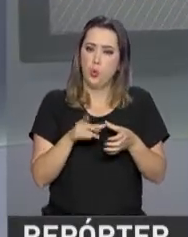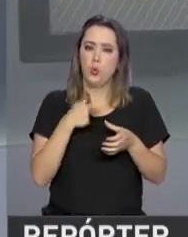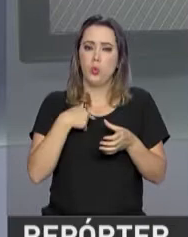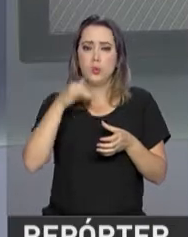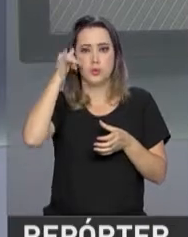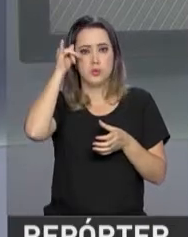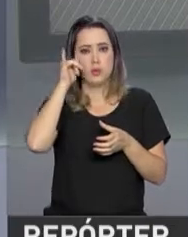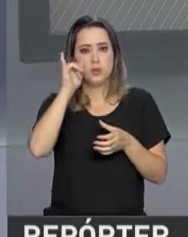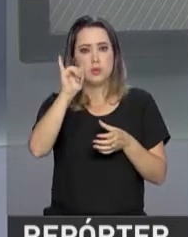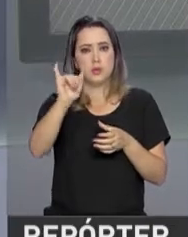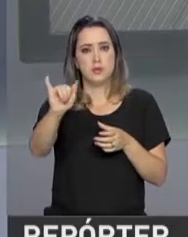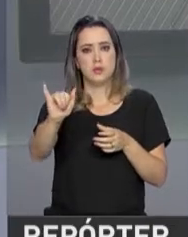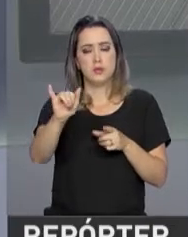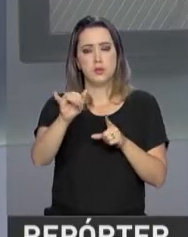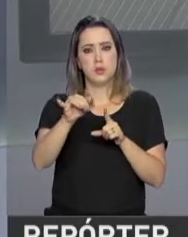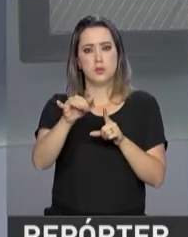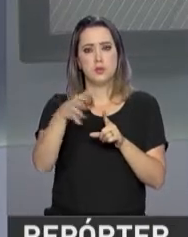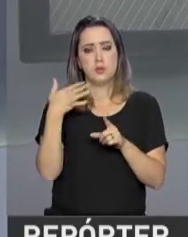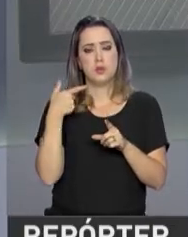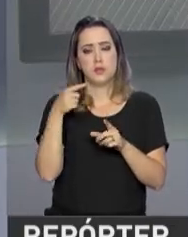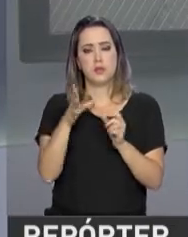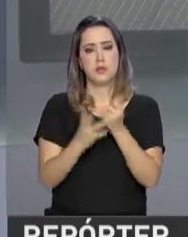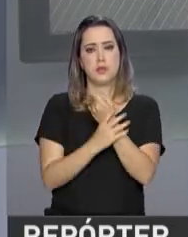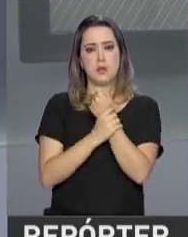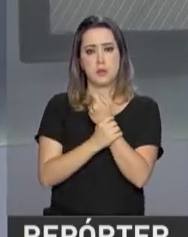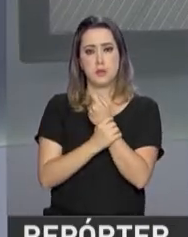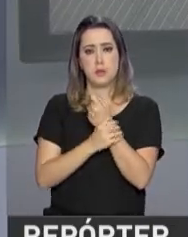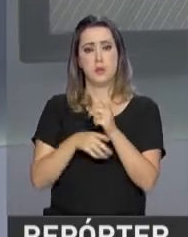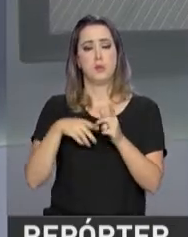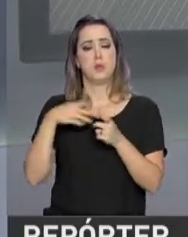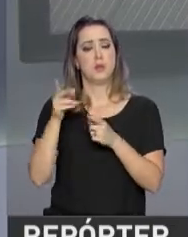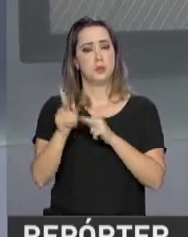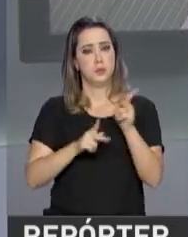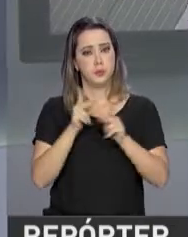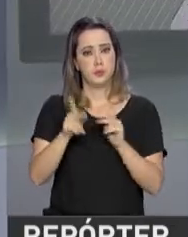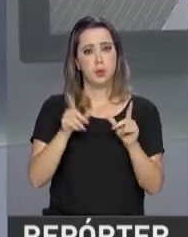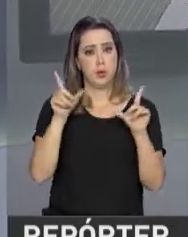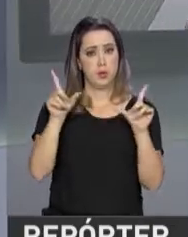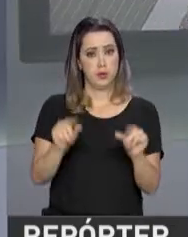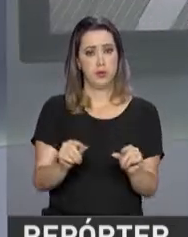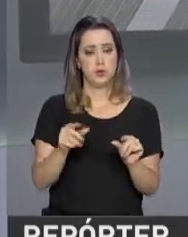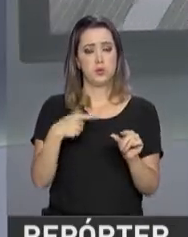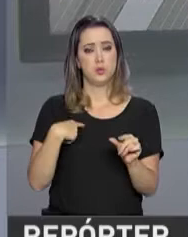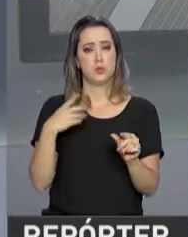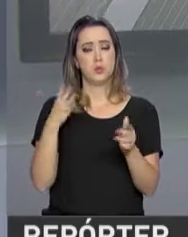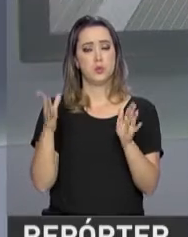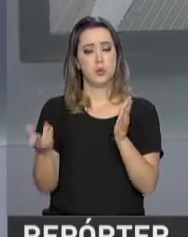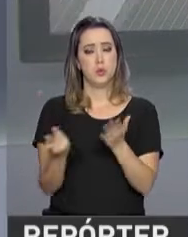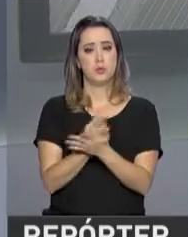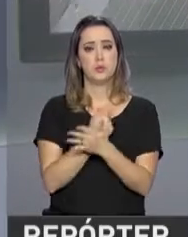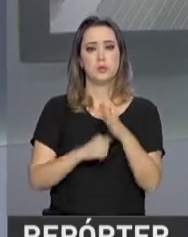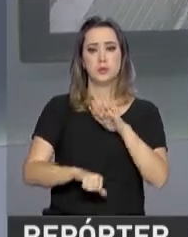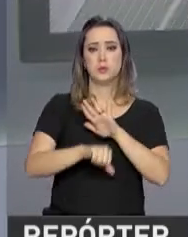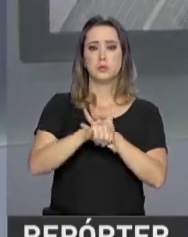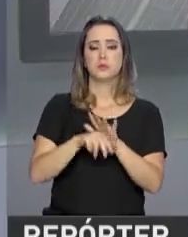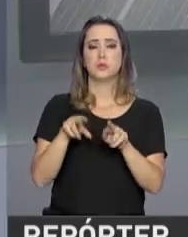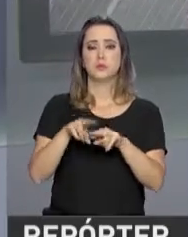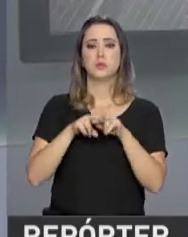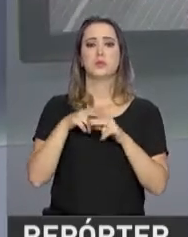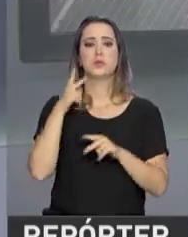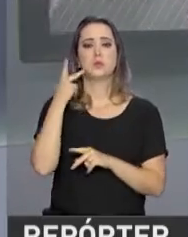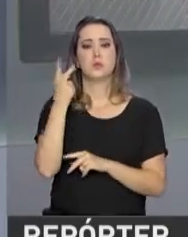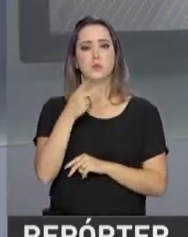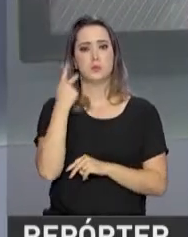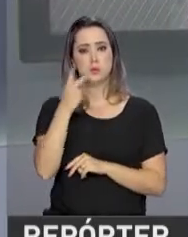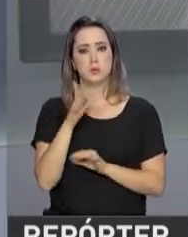de Prevenção Social e Segurança Pública. A ideia é diminuir a ocorrência de crimes por meio de políticas públicas integradas e